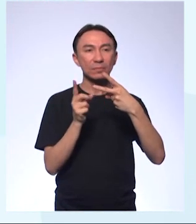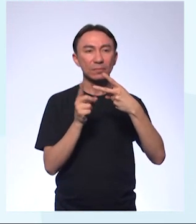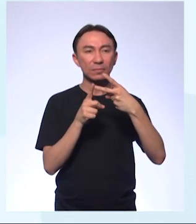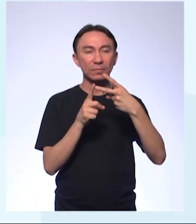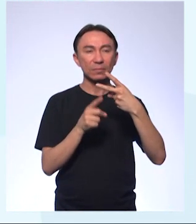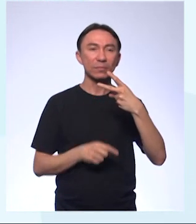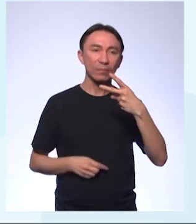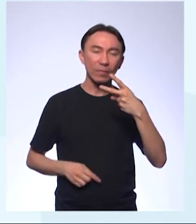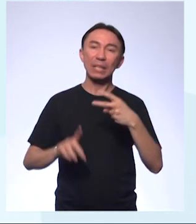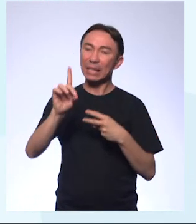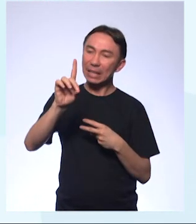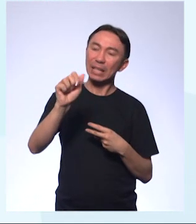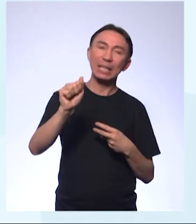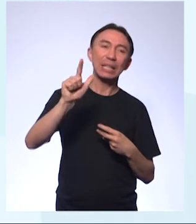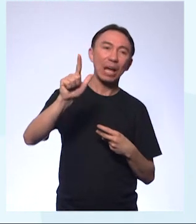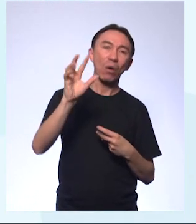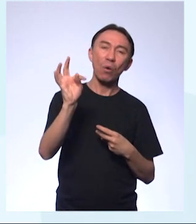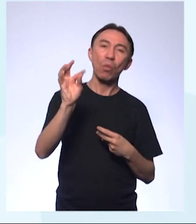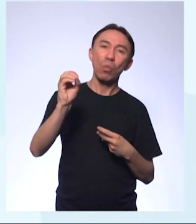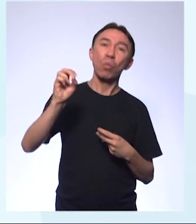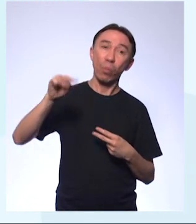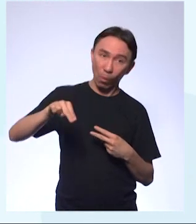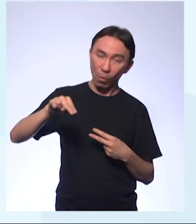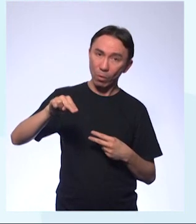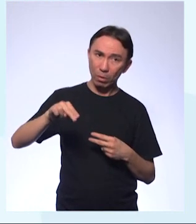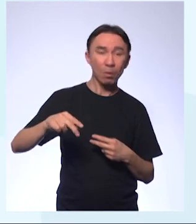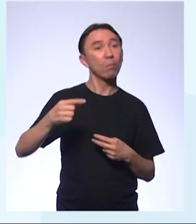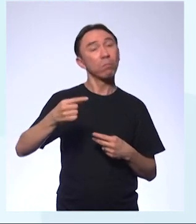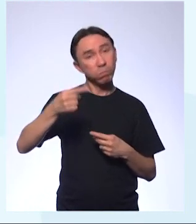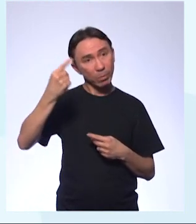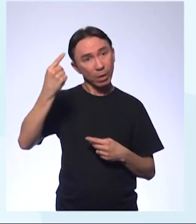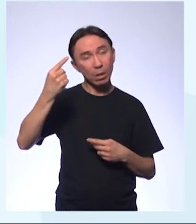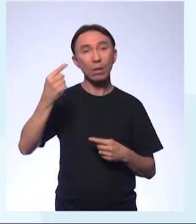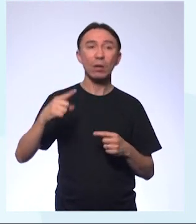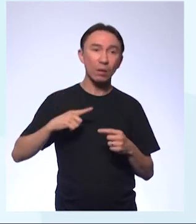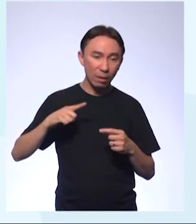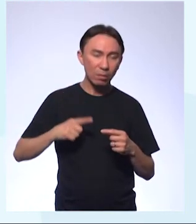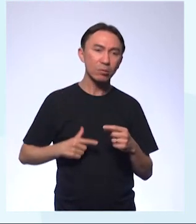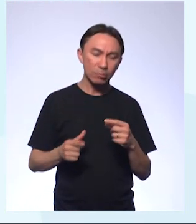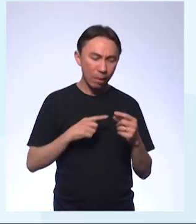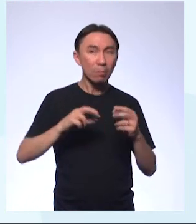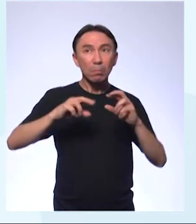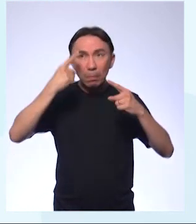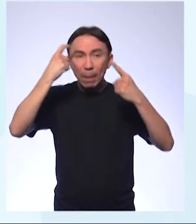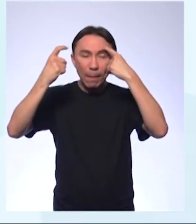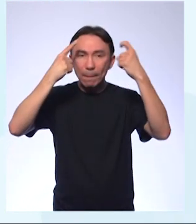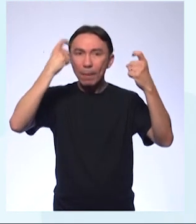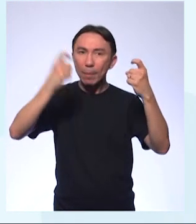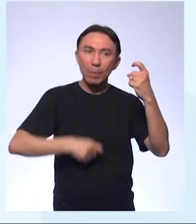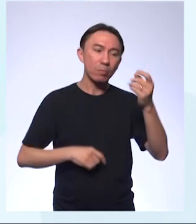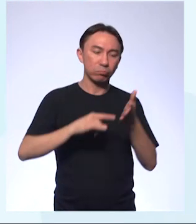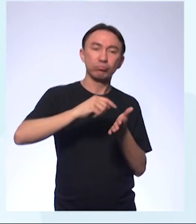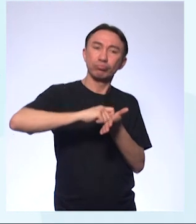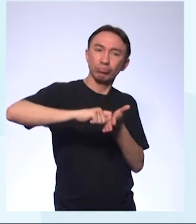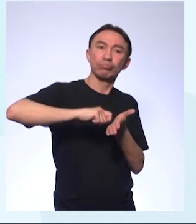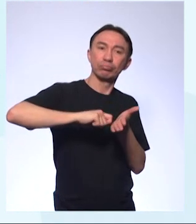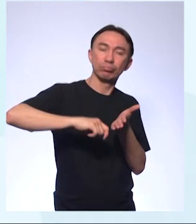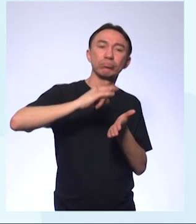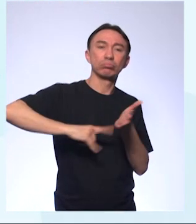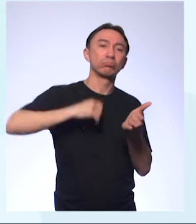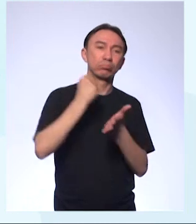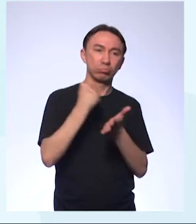Aqui nós temos o primeiro para Rutherford, que foi quem descobriu o núcleo, pequenininho em relação a todo o tamanho do átomo.